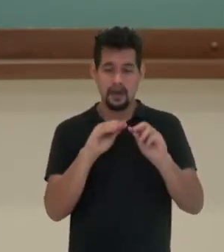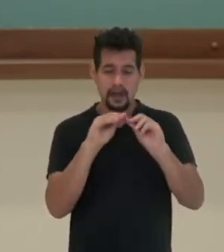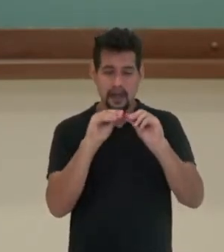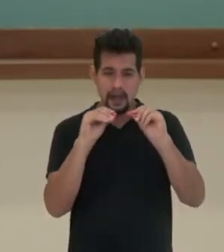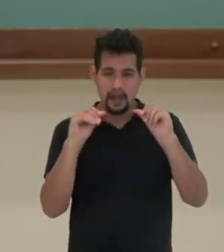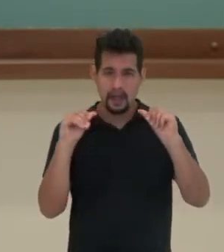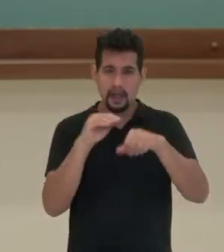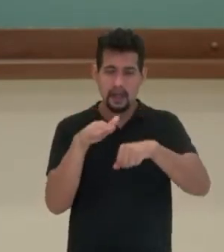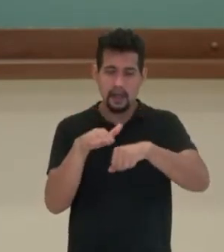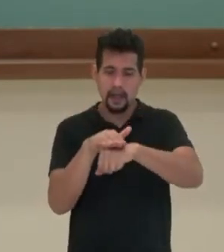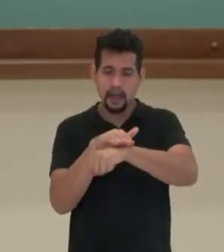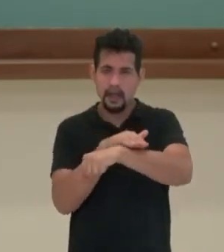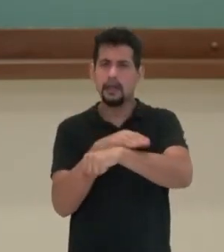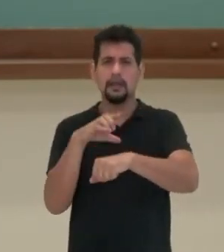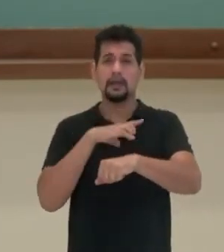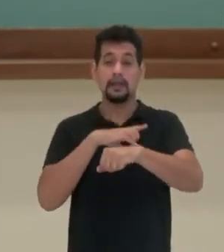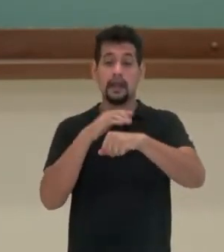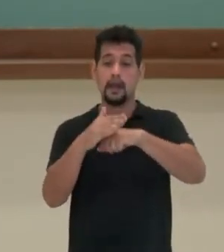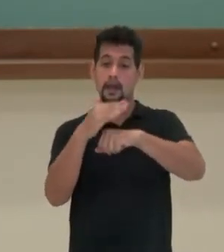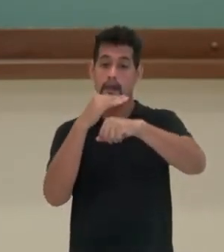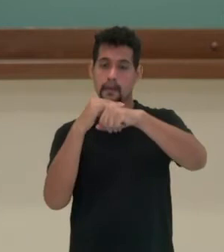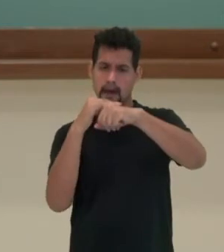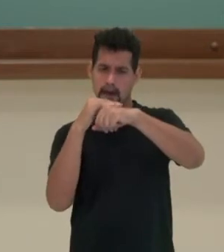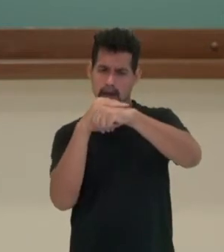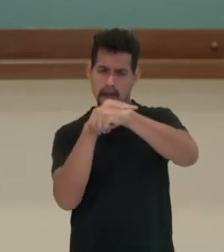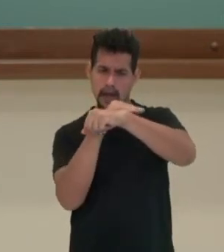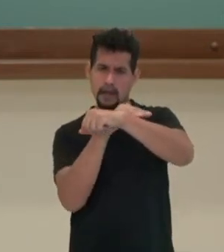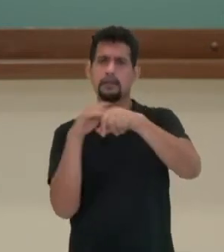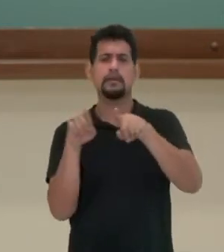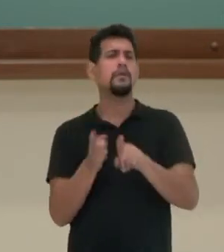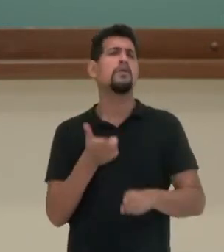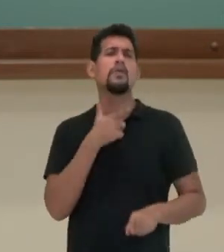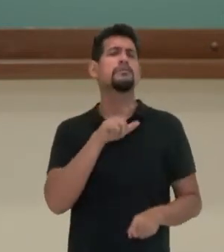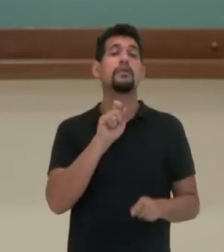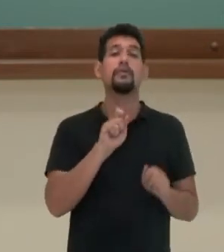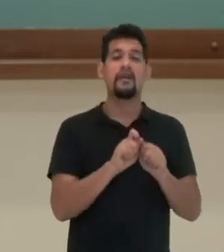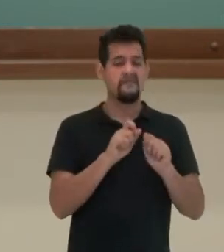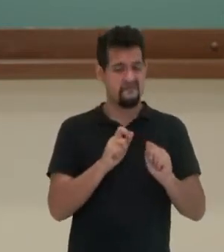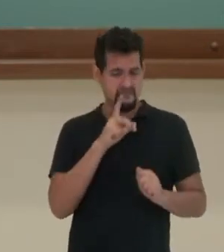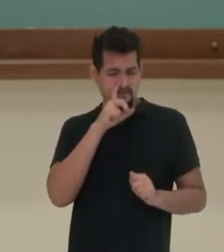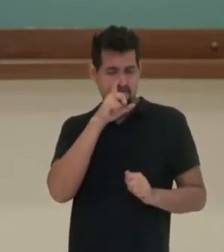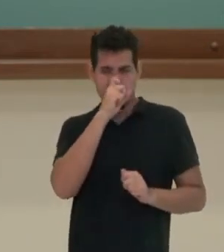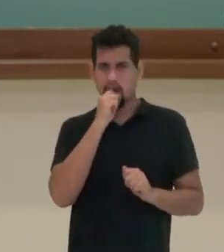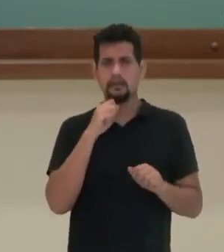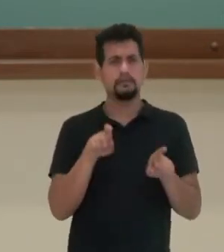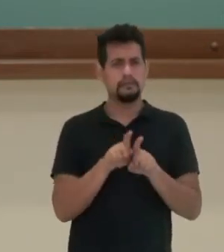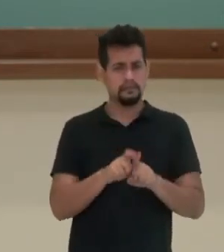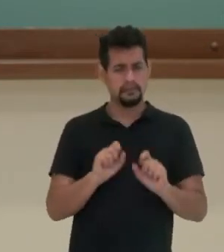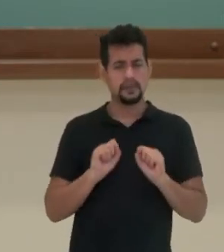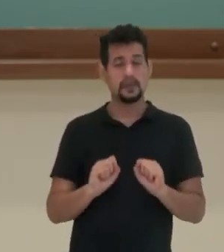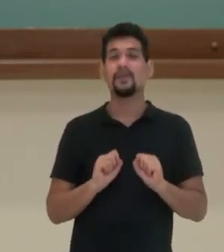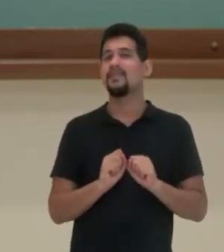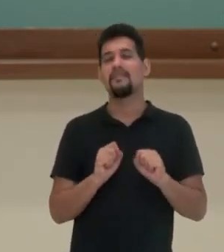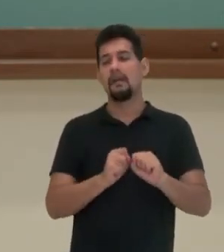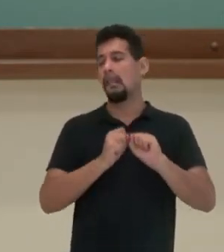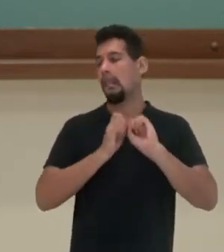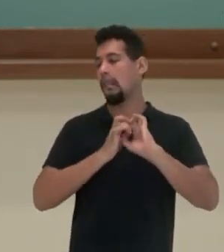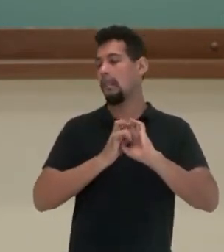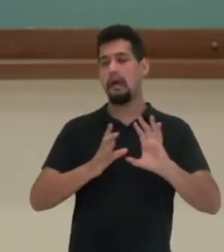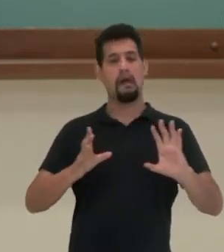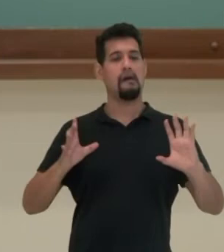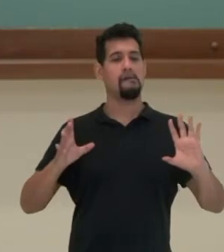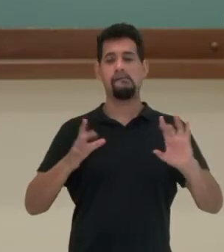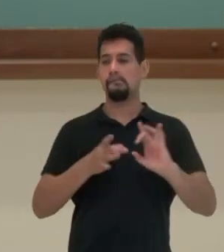conjuntivo propriamente dito, que está logo embaixo, ele consiga se firmar nesse tecido e ele não fique solto, né?